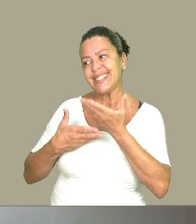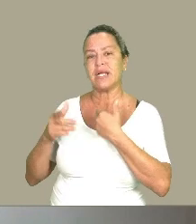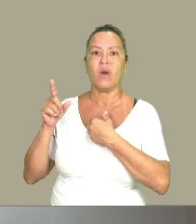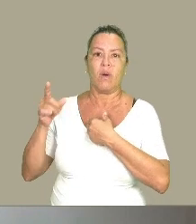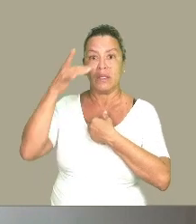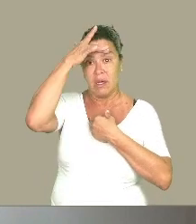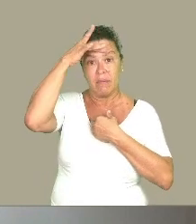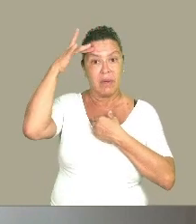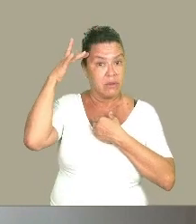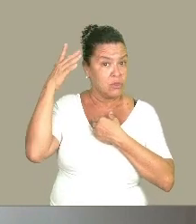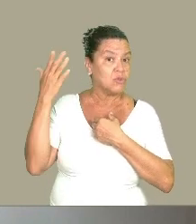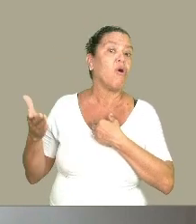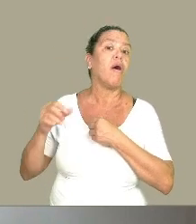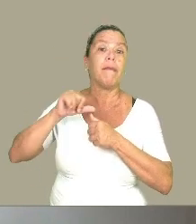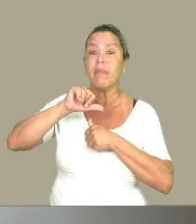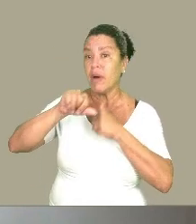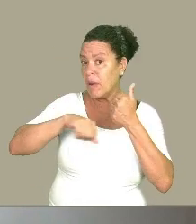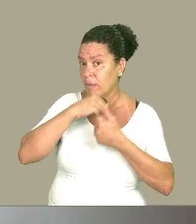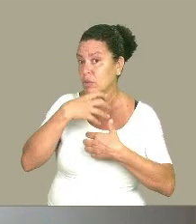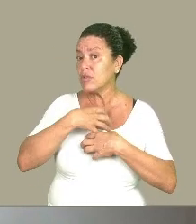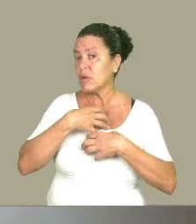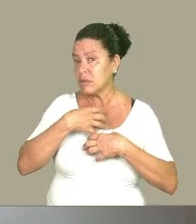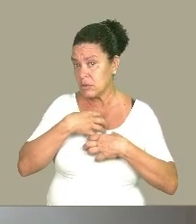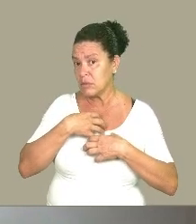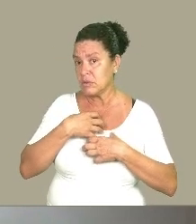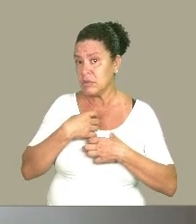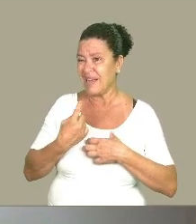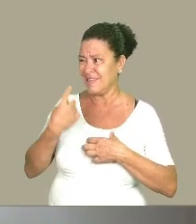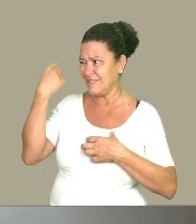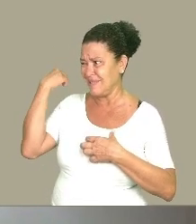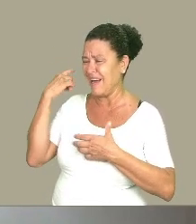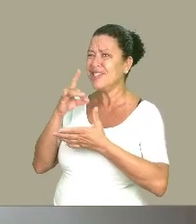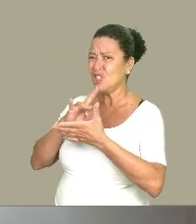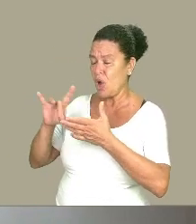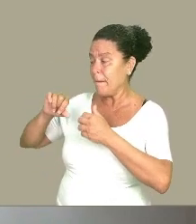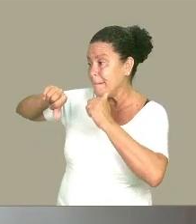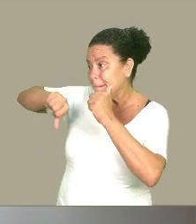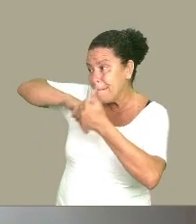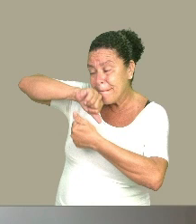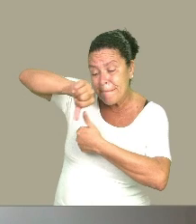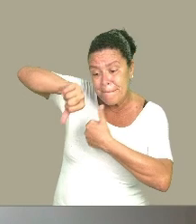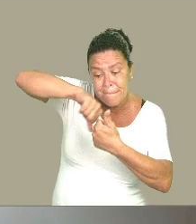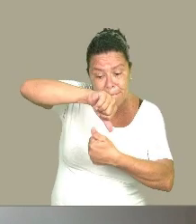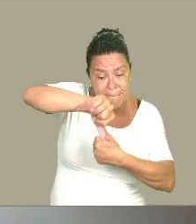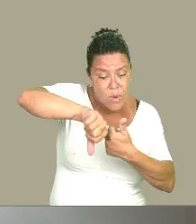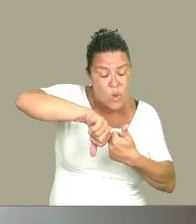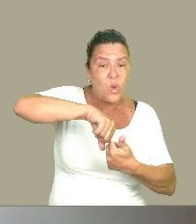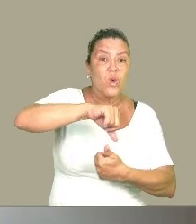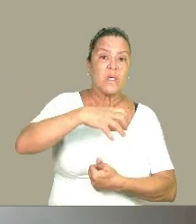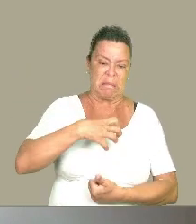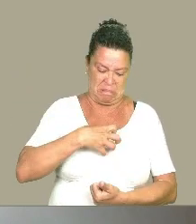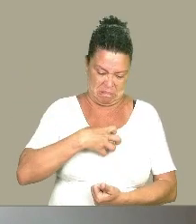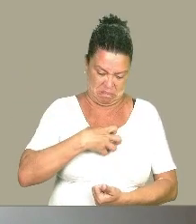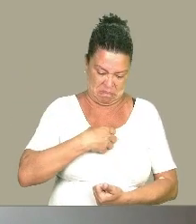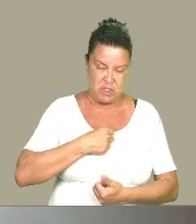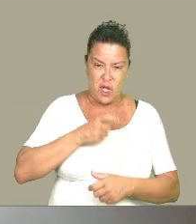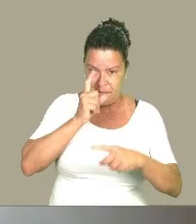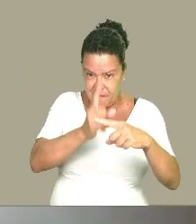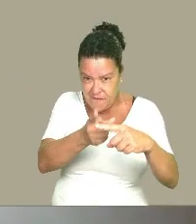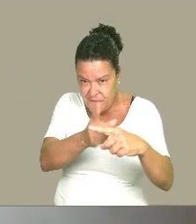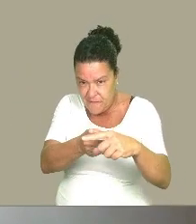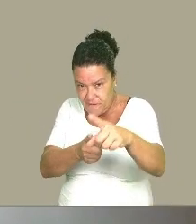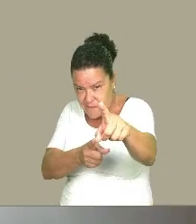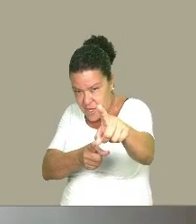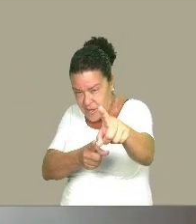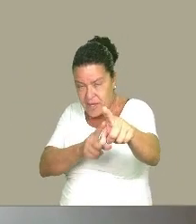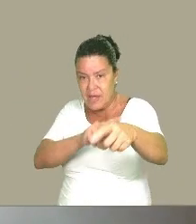para transformar aqueles sentimentos pregressos de ódio, de raiva, de mágoa, de vingança, em